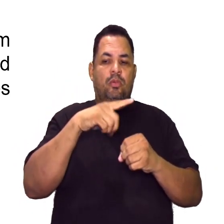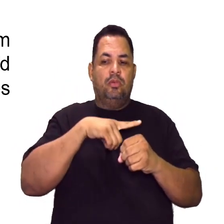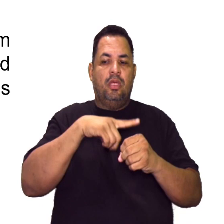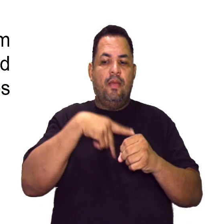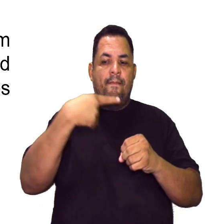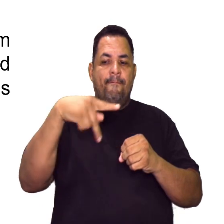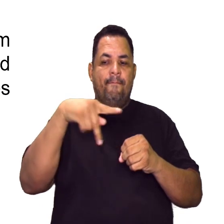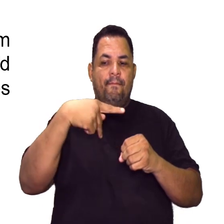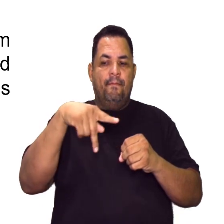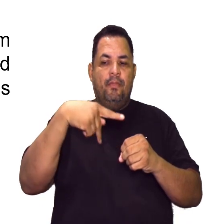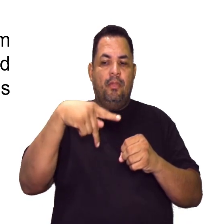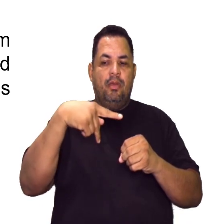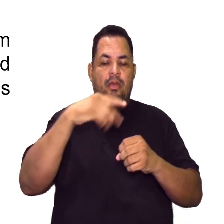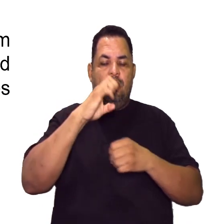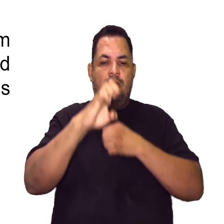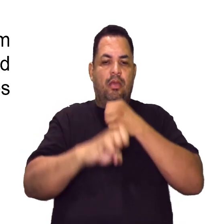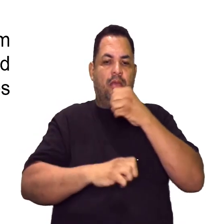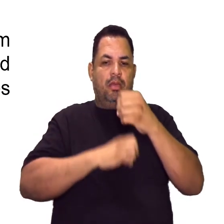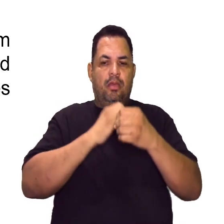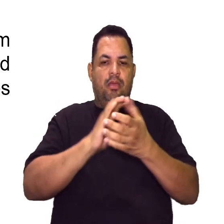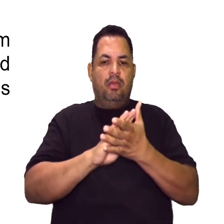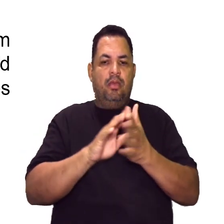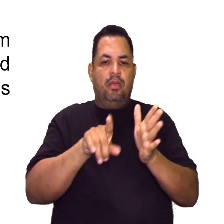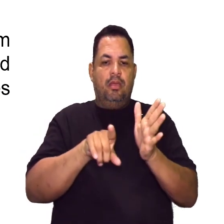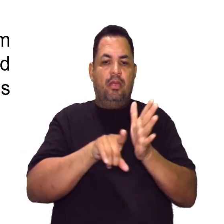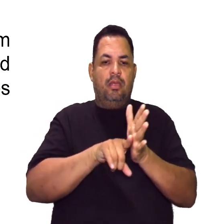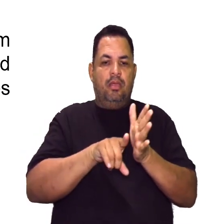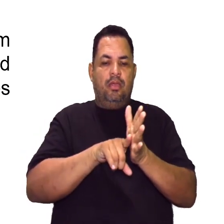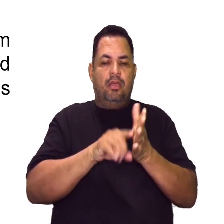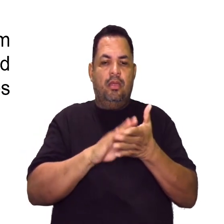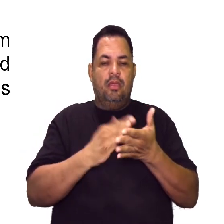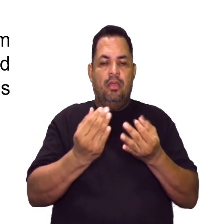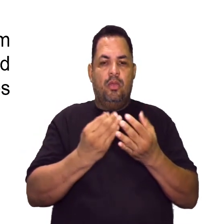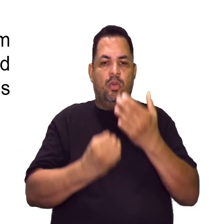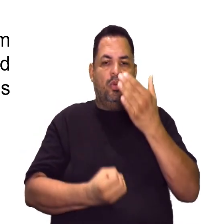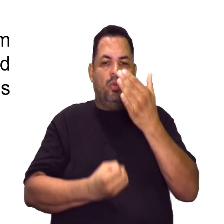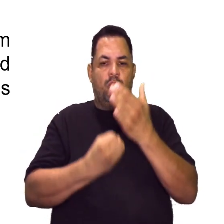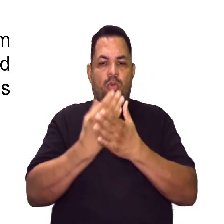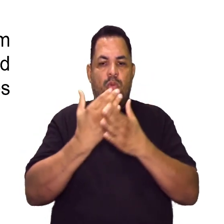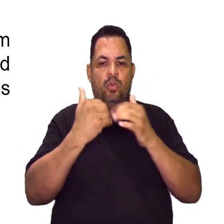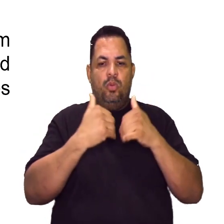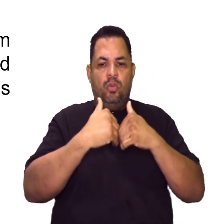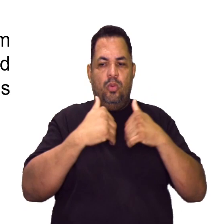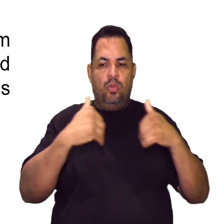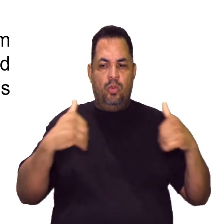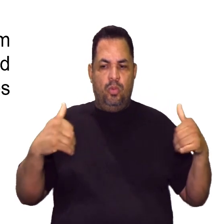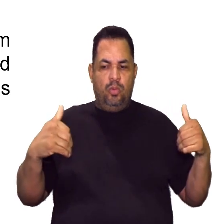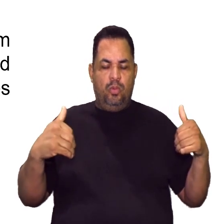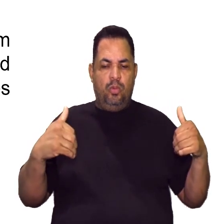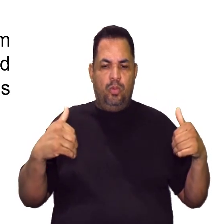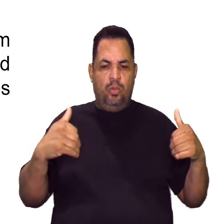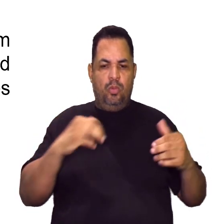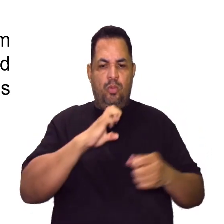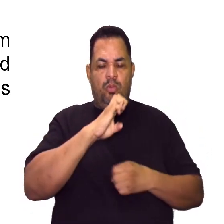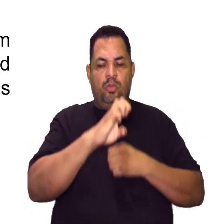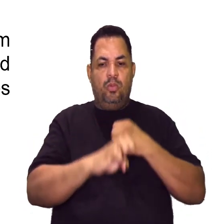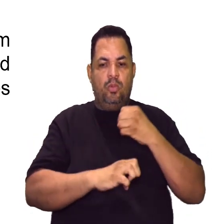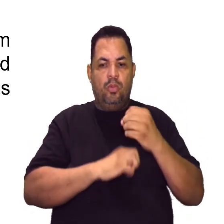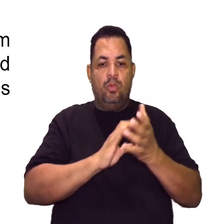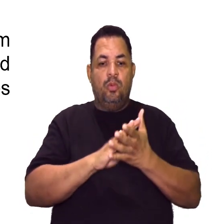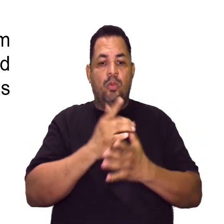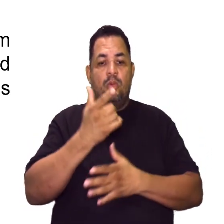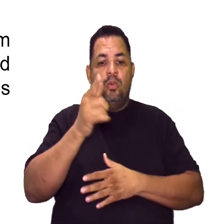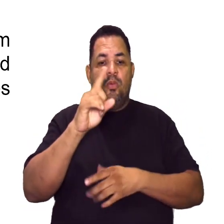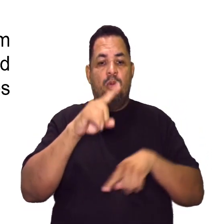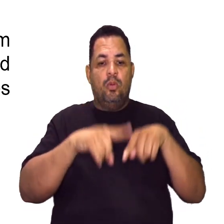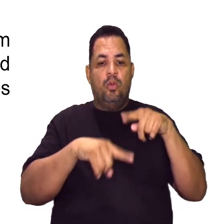elétrons. Como elétrons têm carga negativa, então ele gera repulsão entre os elétrons dos outros átomos.